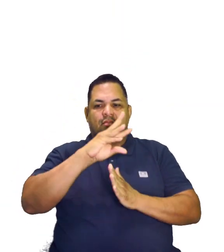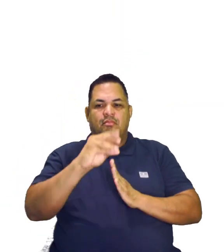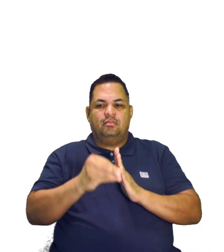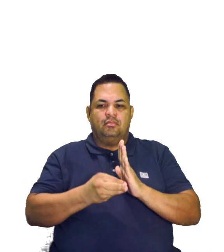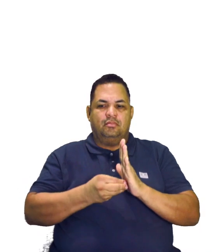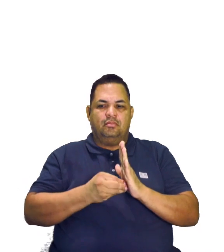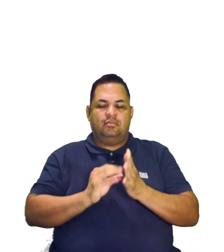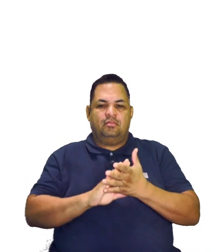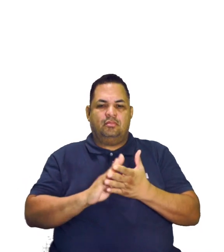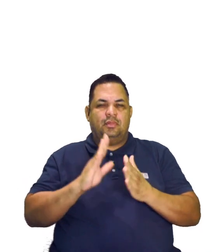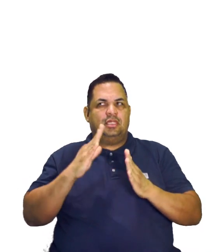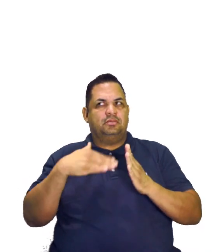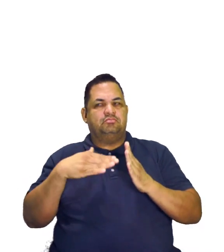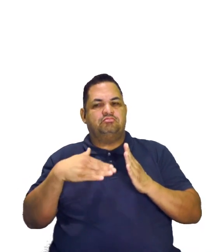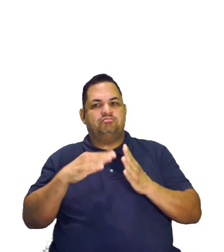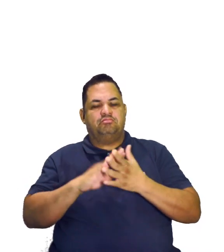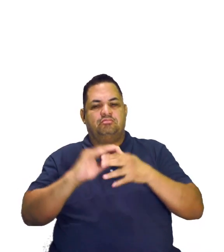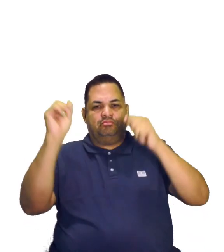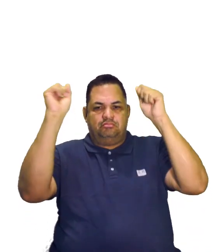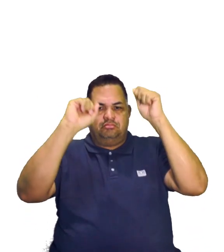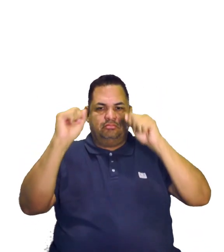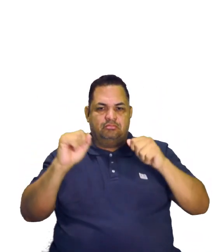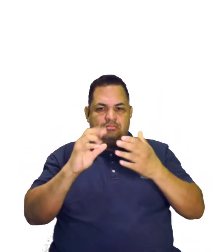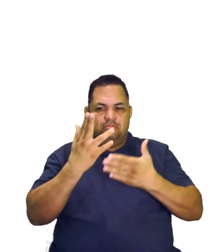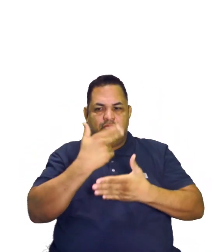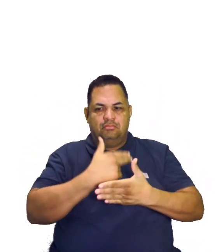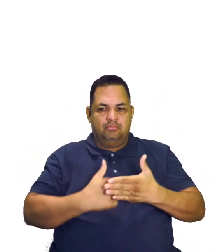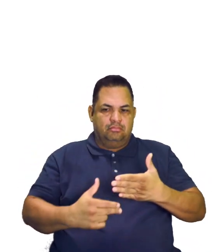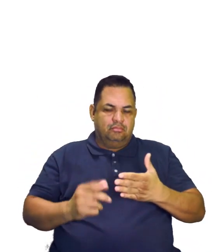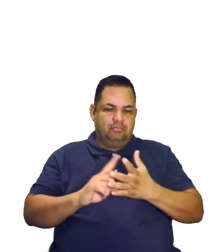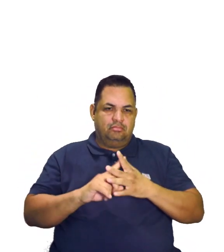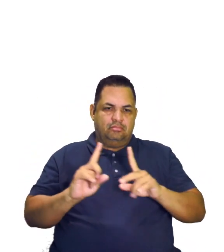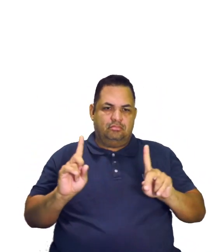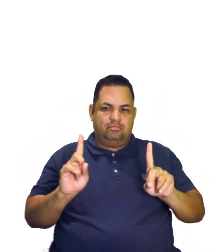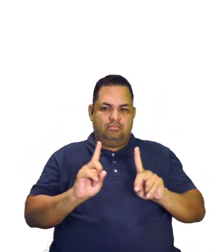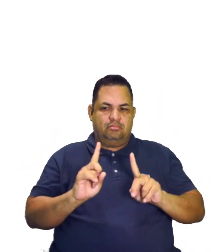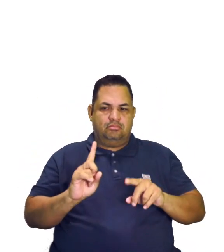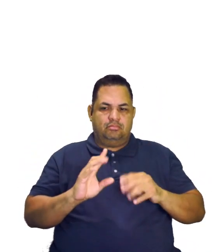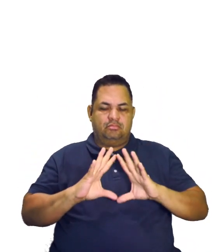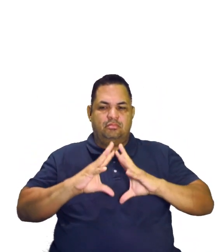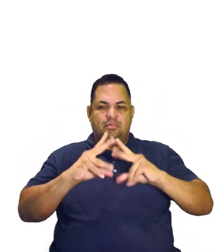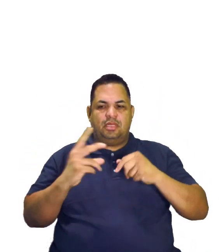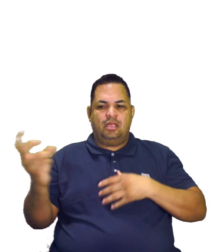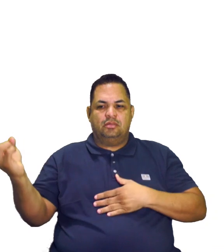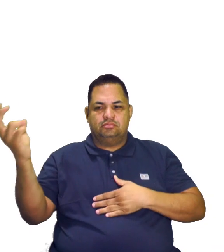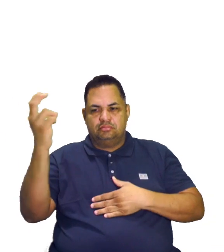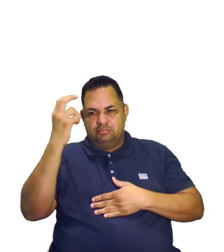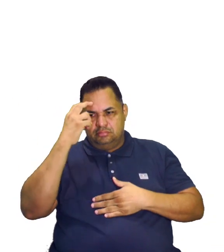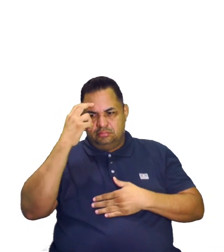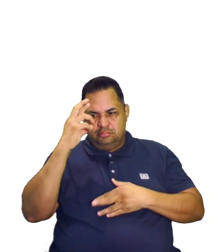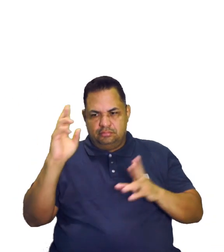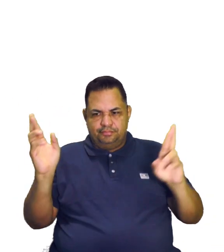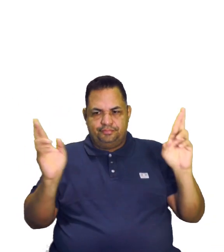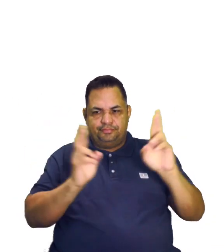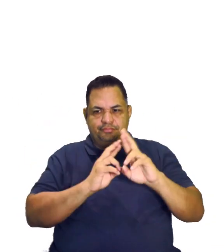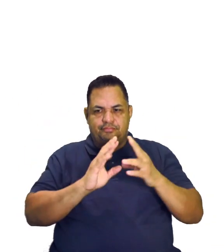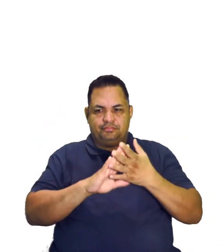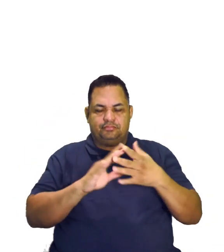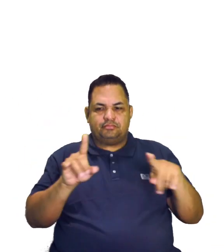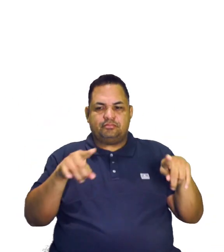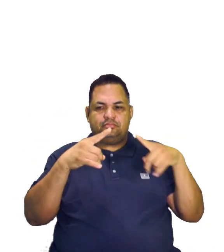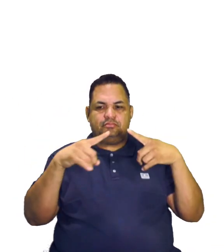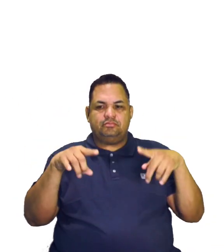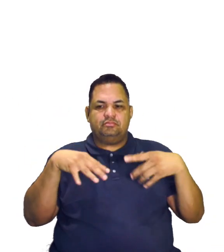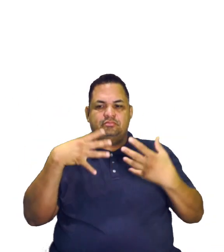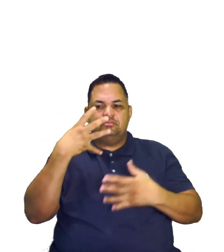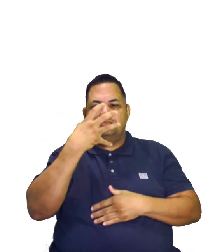mas arte não é só pintura, escultura, desenho. Não, a arte é a cultura, está relacionada às músicas,